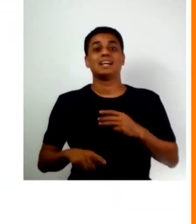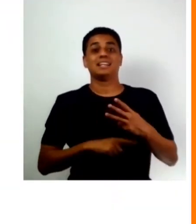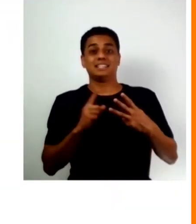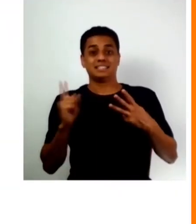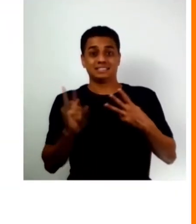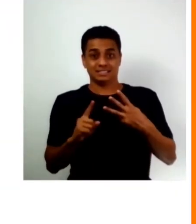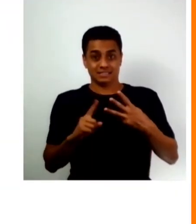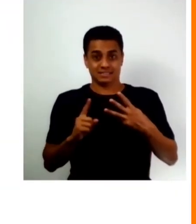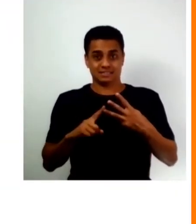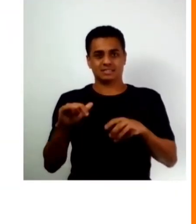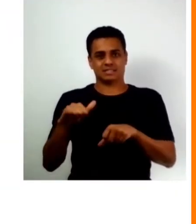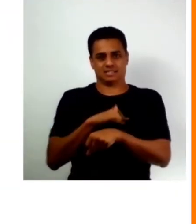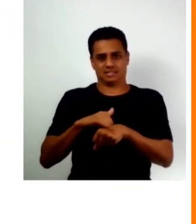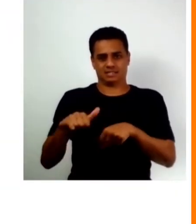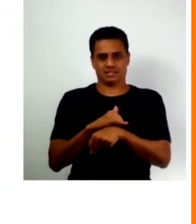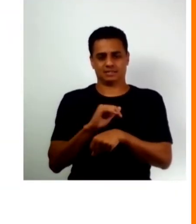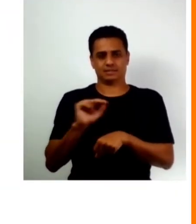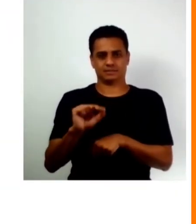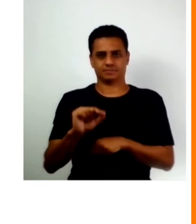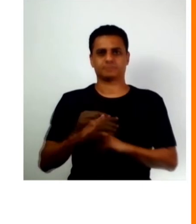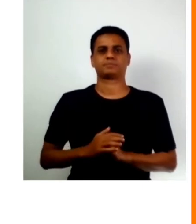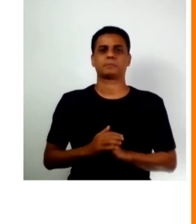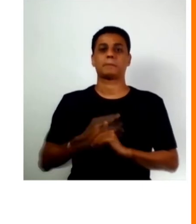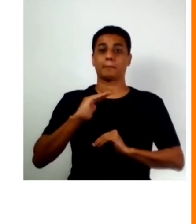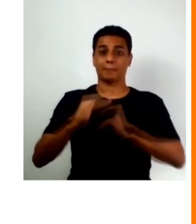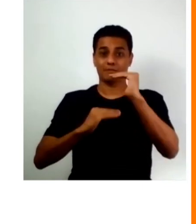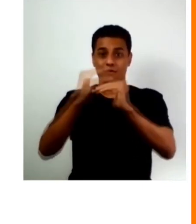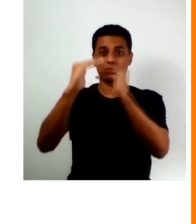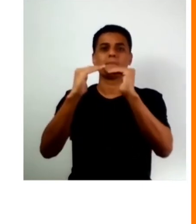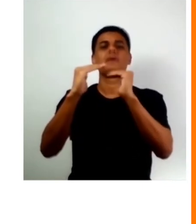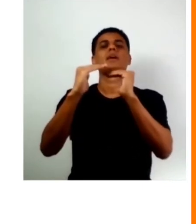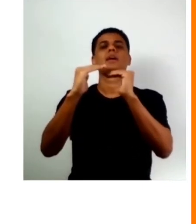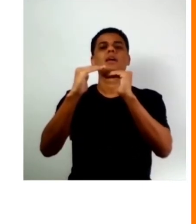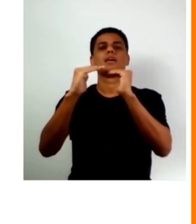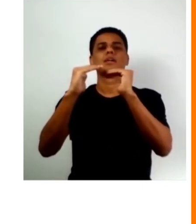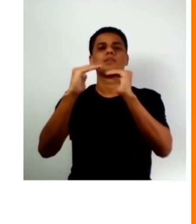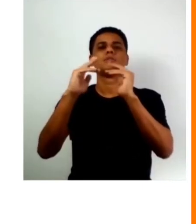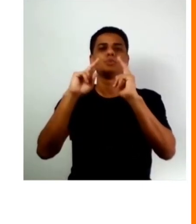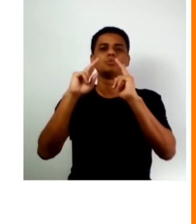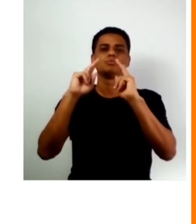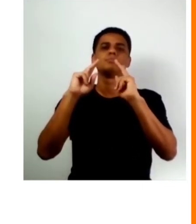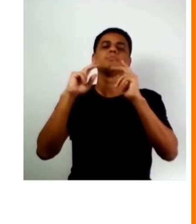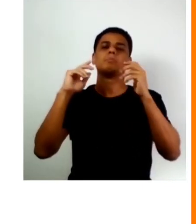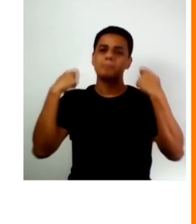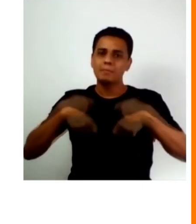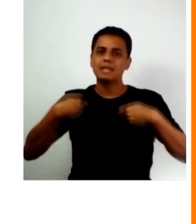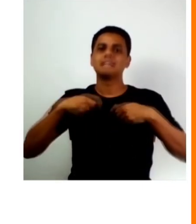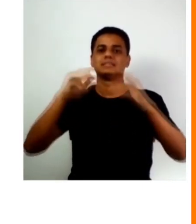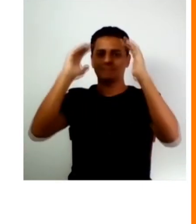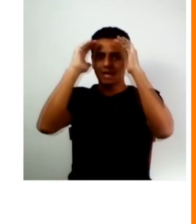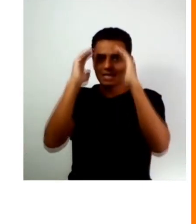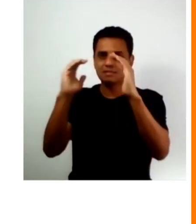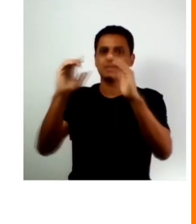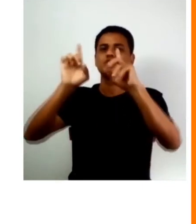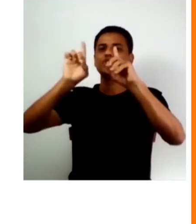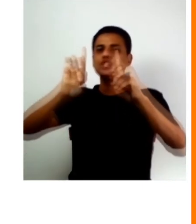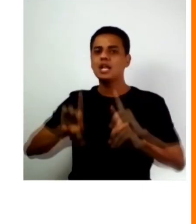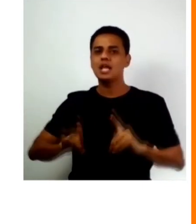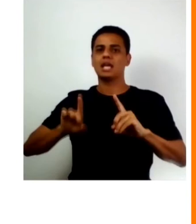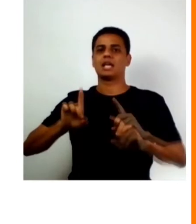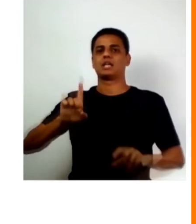se basa en o respeito aos direitos humanos e aos direitos culturales. Por tanto, é importante avanzar